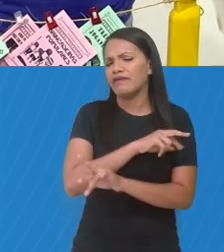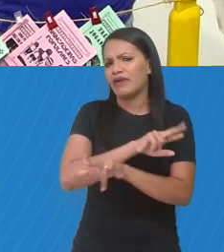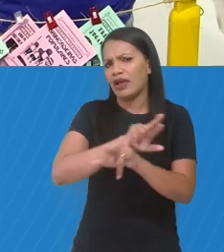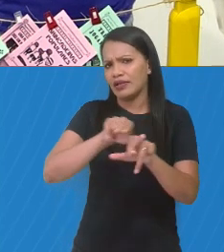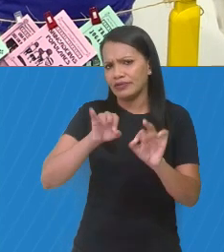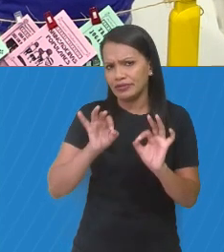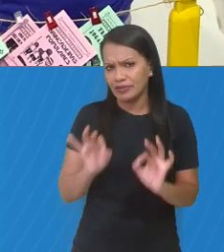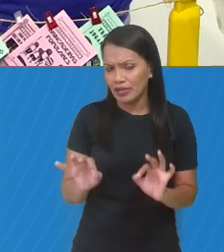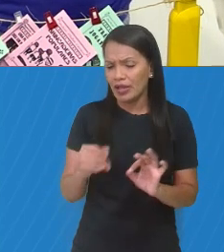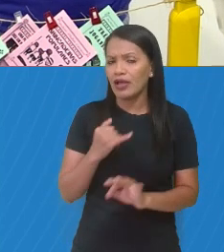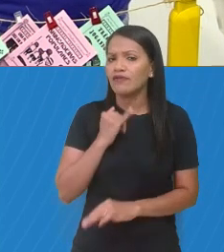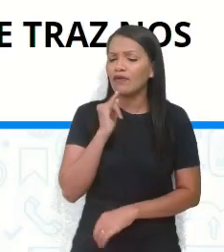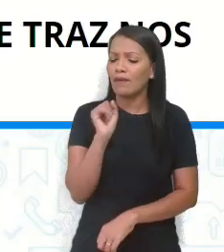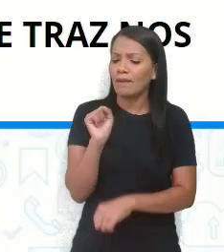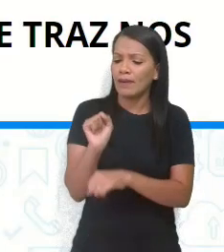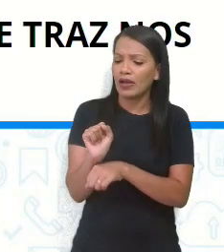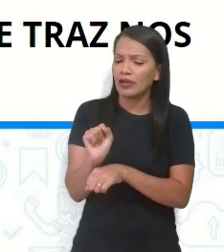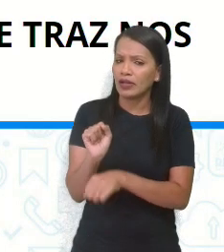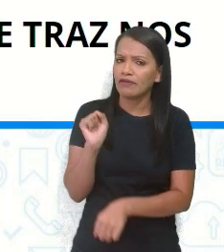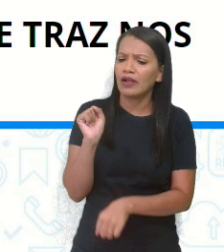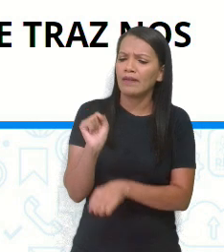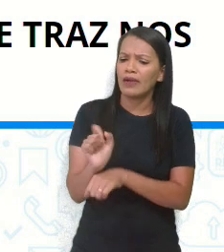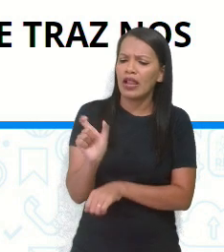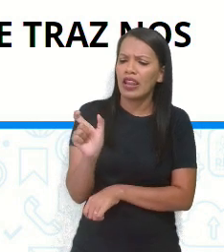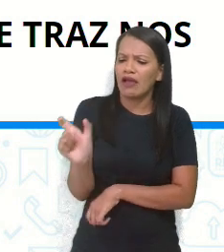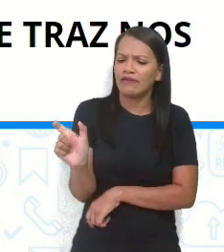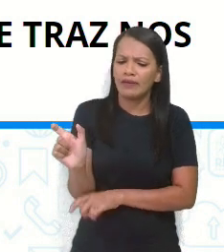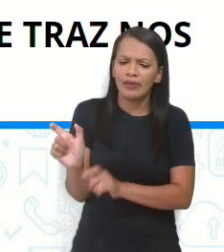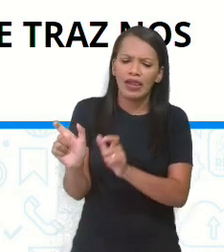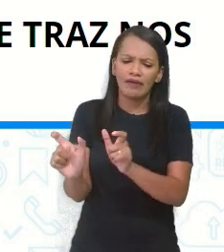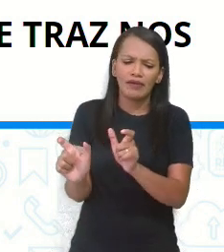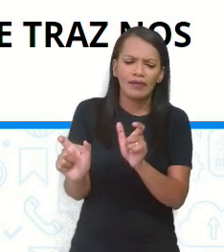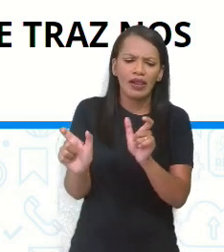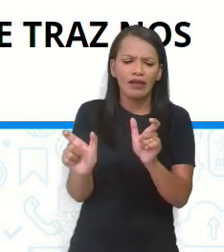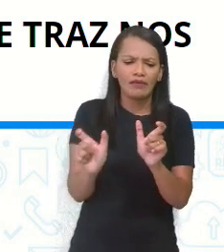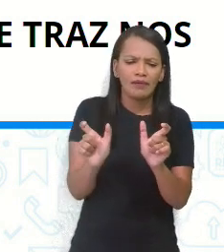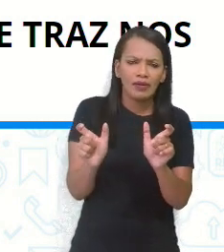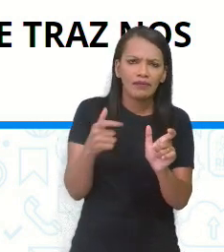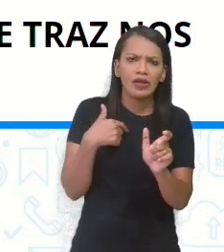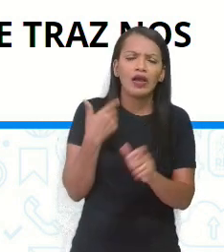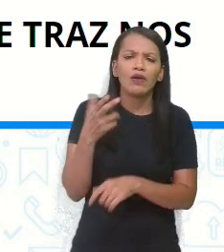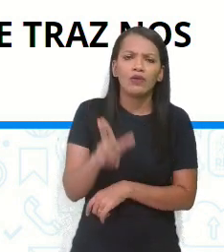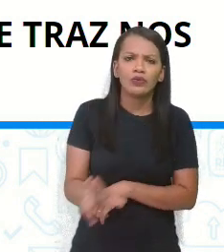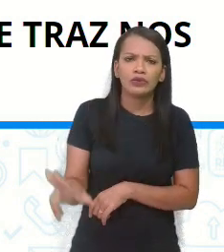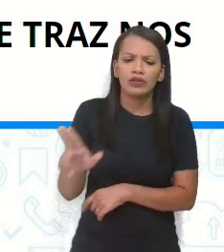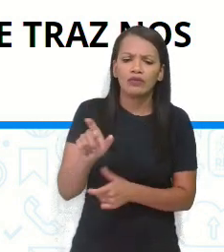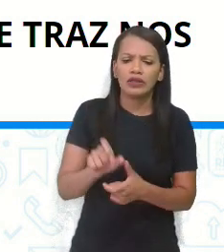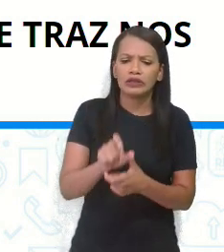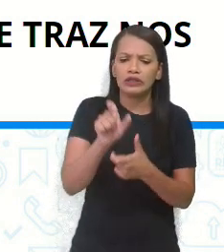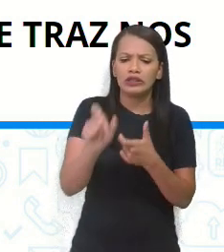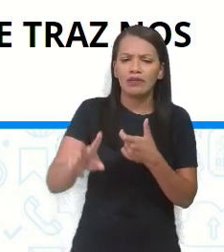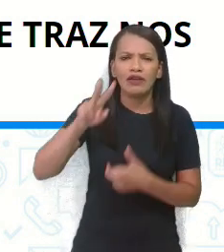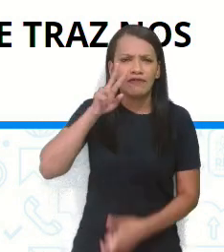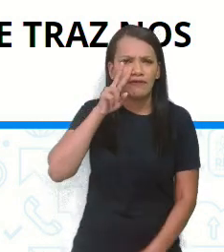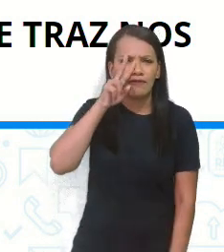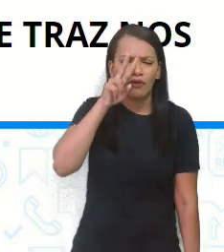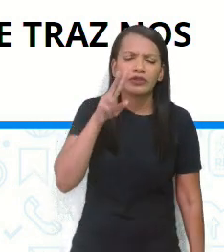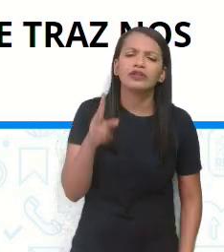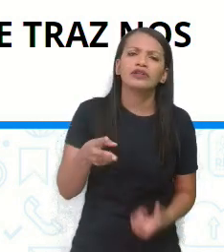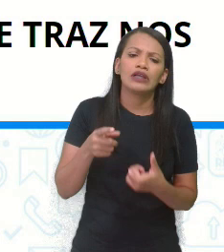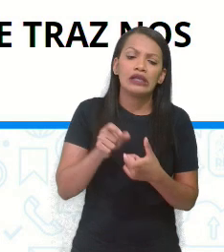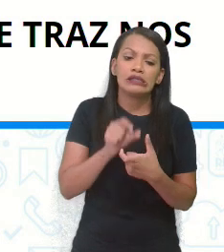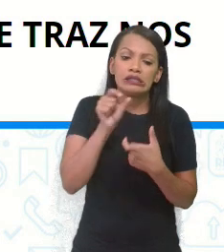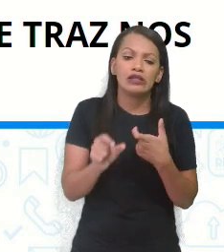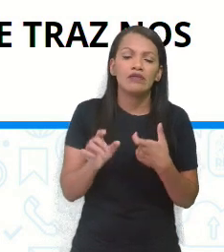versos, tá? Eu vou pausando cada palavra, utilizando a sílaba tônica das palavras para trazer